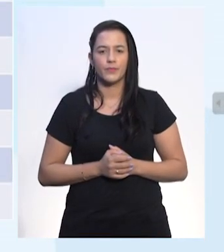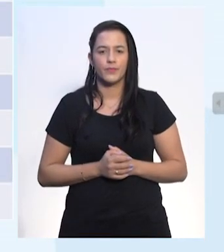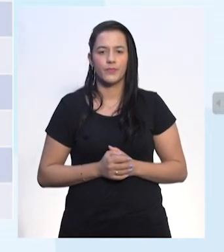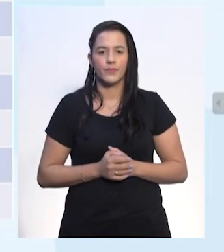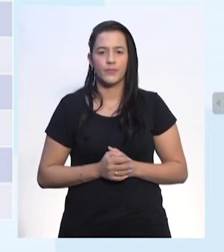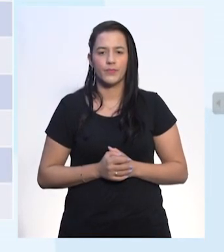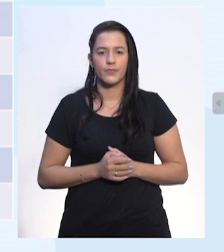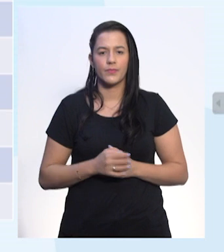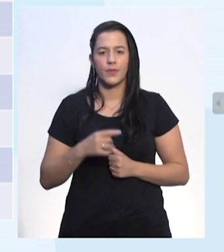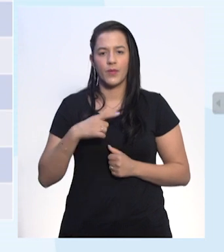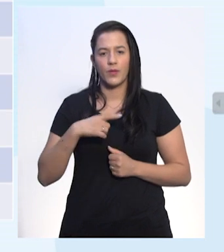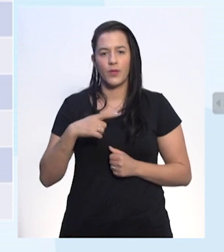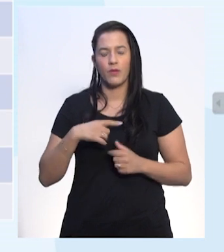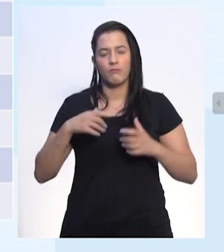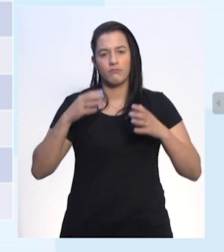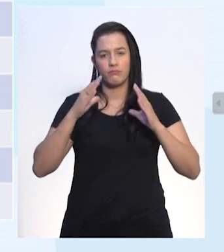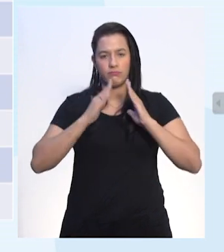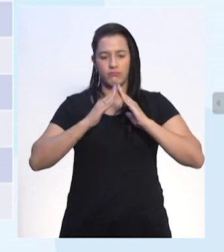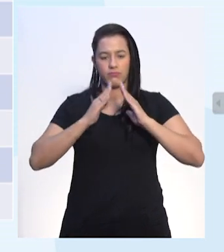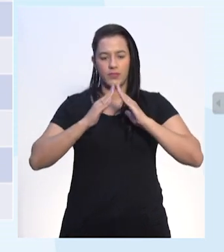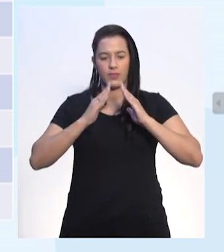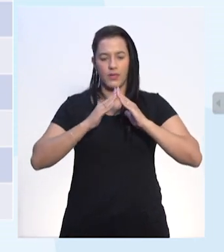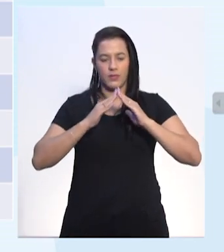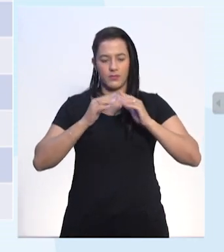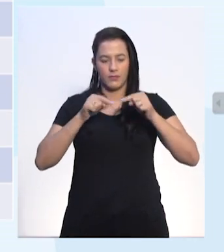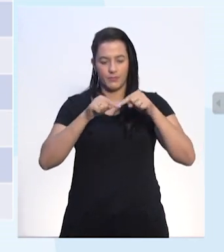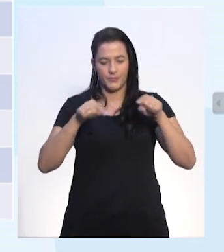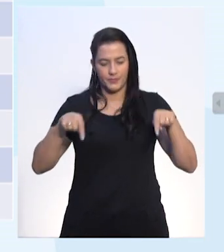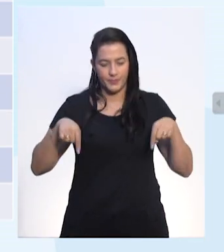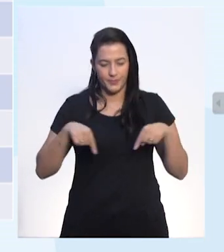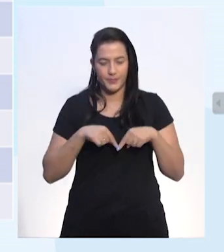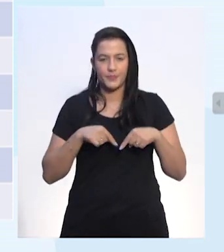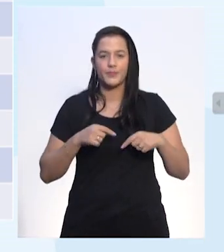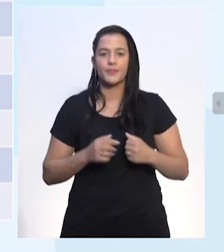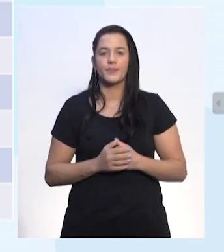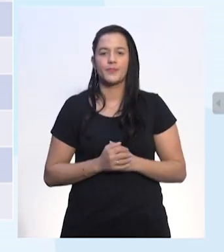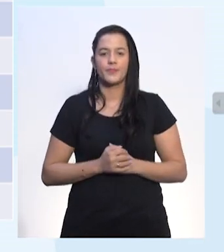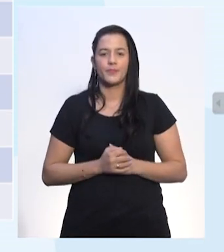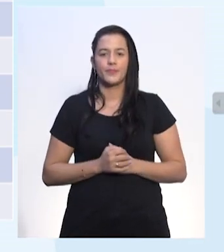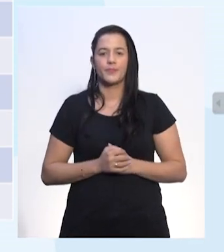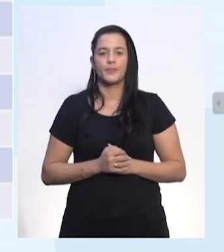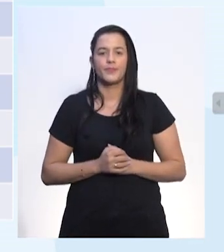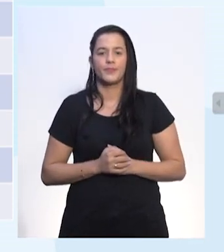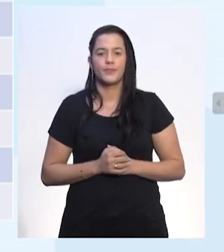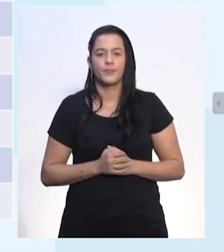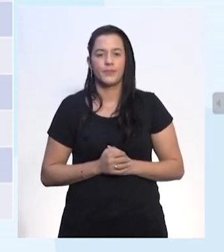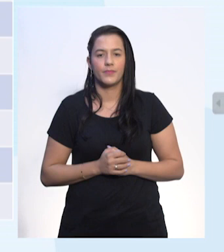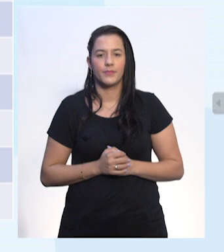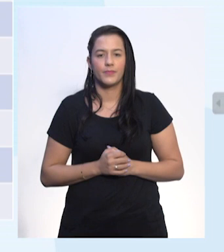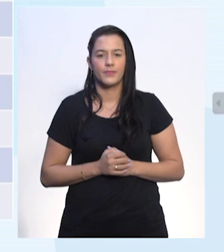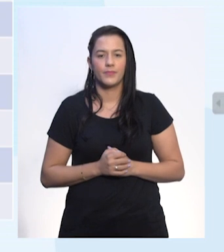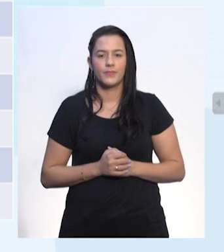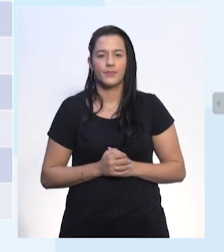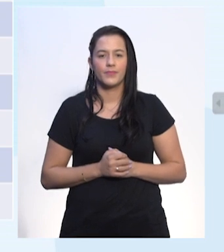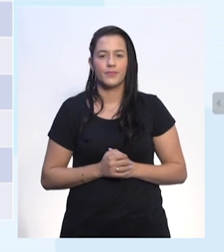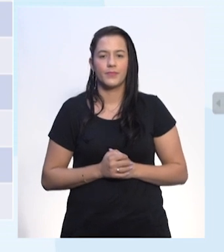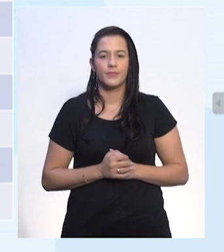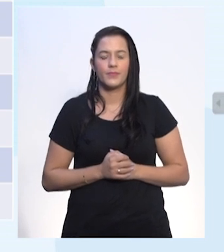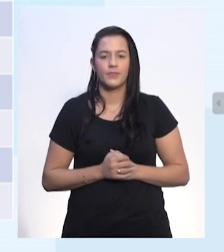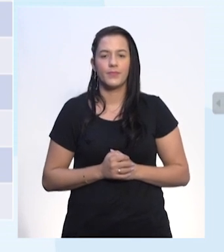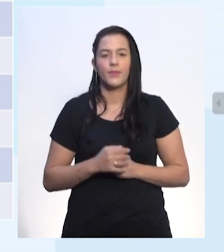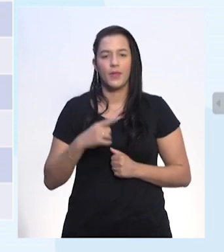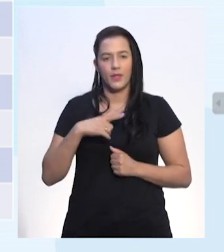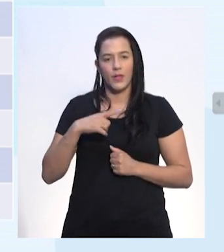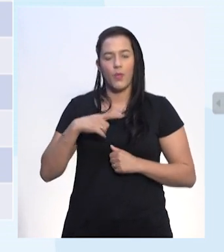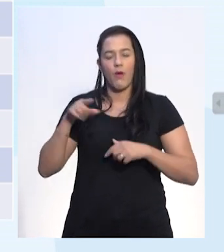No quintal da casa dela. O quintal? Isso. Fora da escola, né, Ju? Fora da escola. Então, ela pega essa